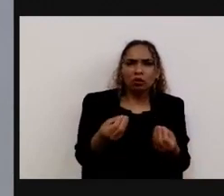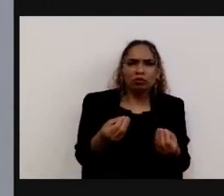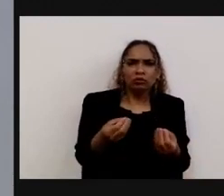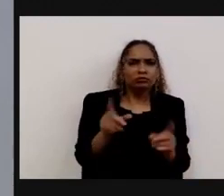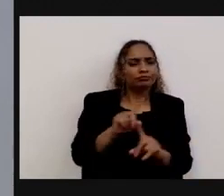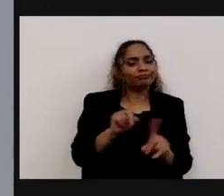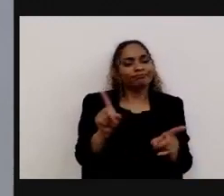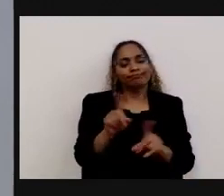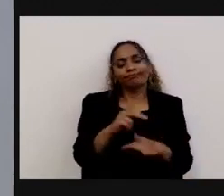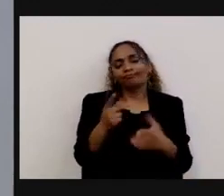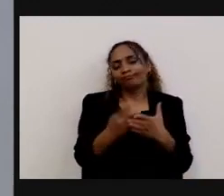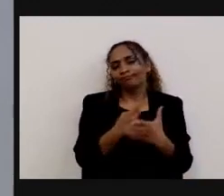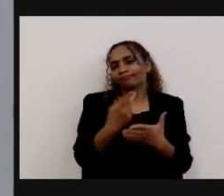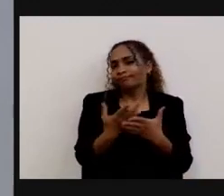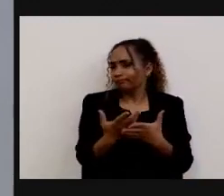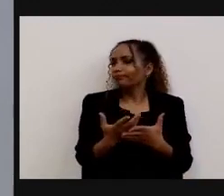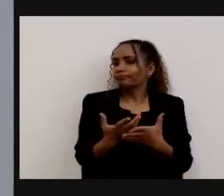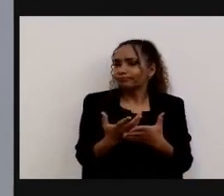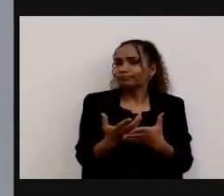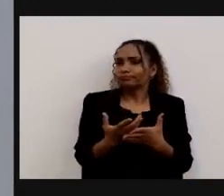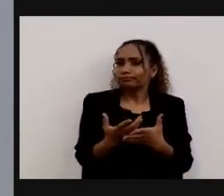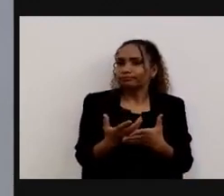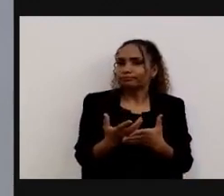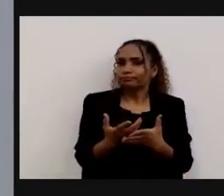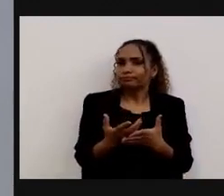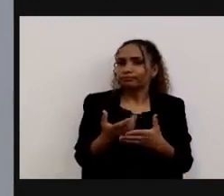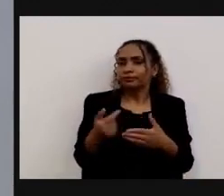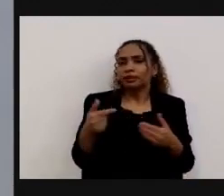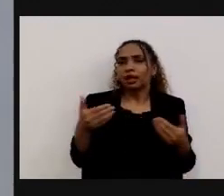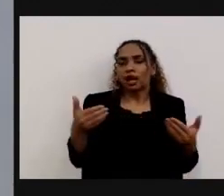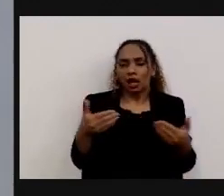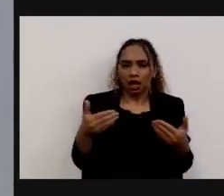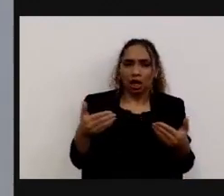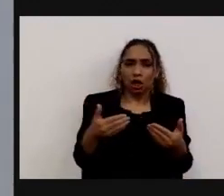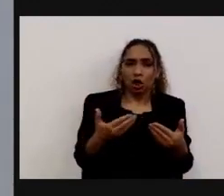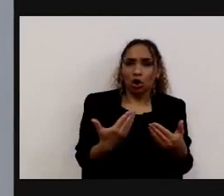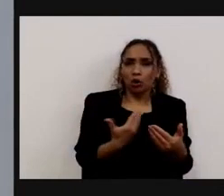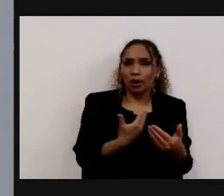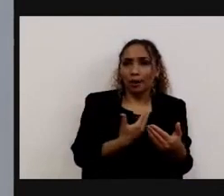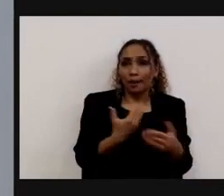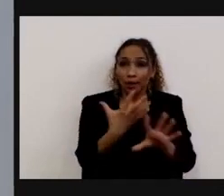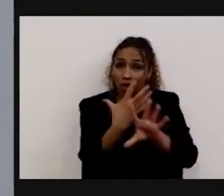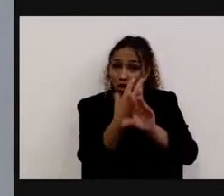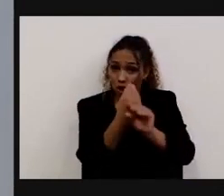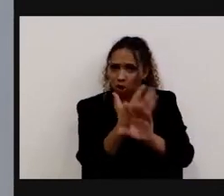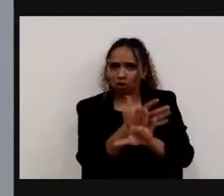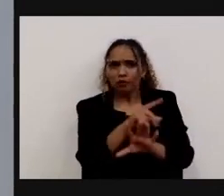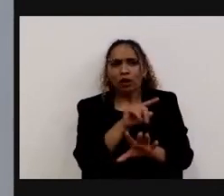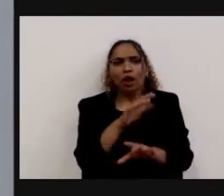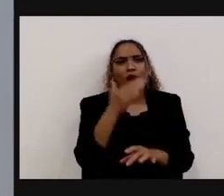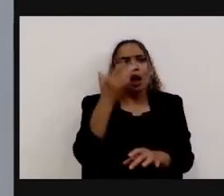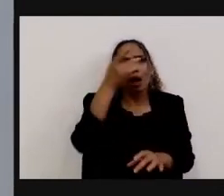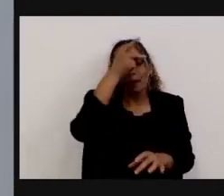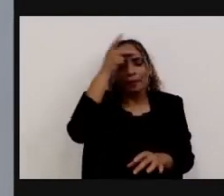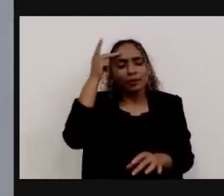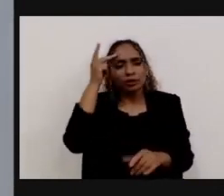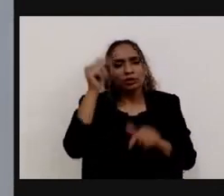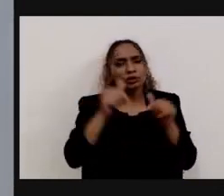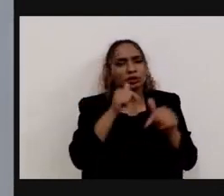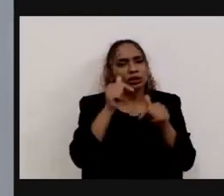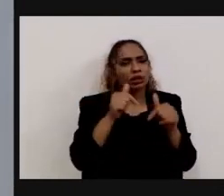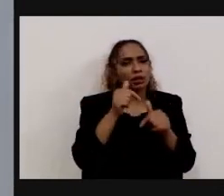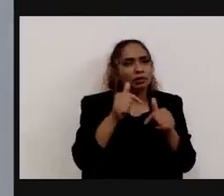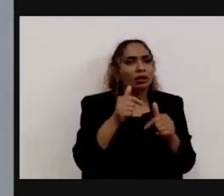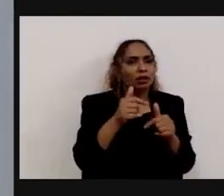a ver uma coisa com a outra né aconteceu bem recentemente uma colega ligou falou Luana tal pessoa já trabalhou aí no time